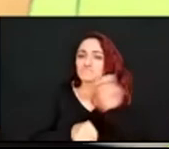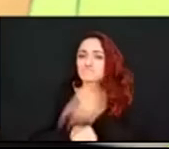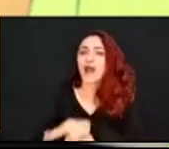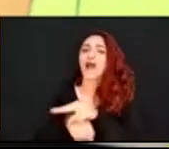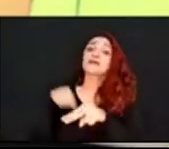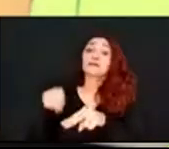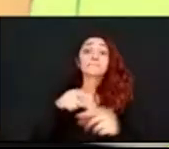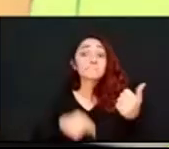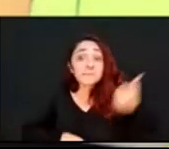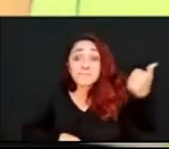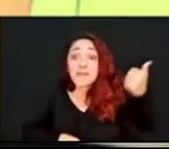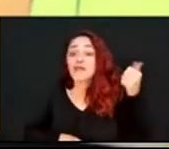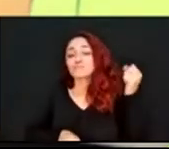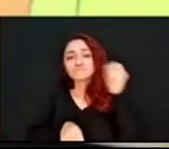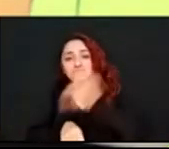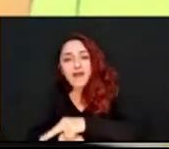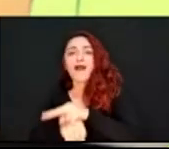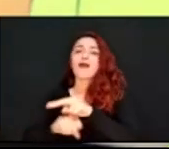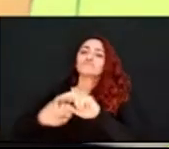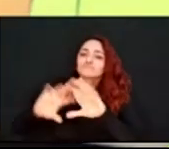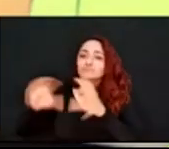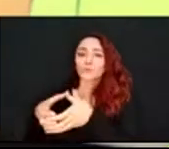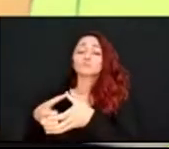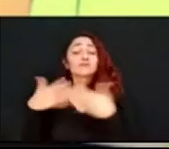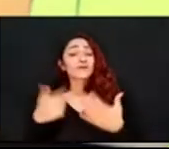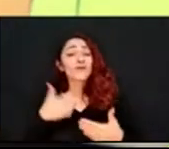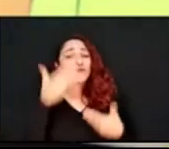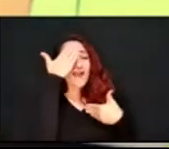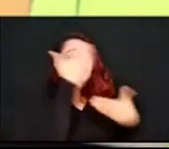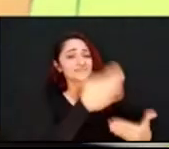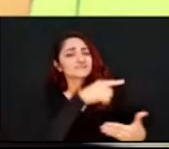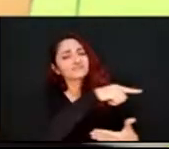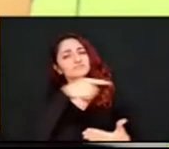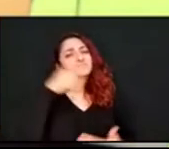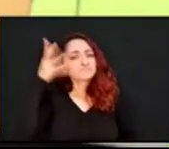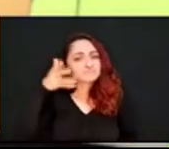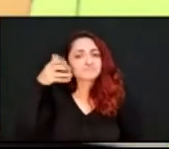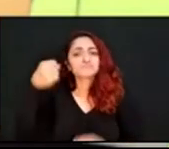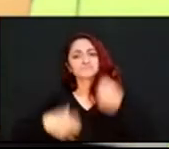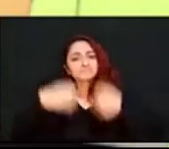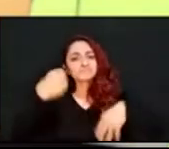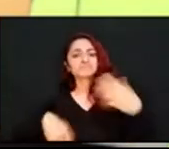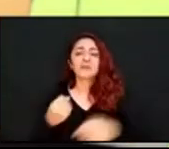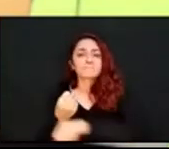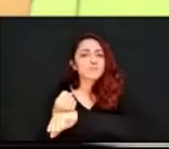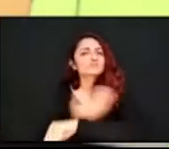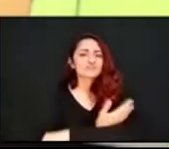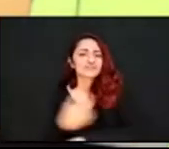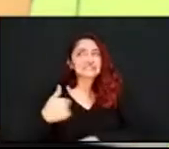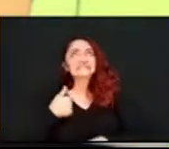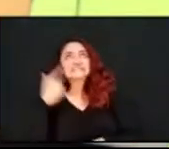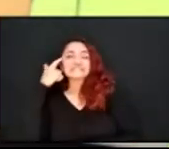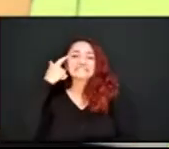né então o Maurício queria muito agradecer aí só fala que é emocionante eu gosto eu sou suspeita para falar porque eu